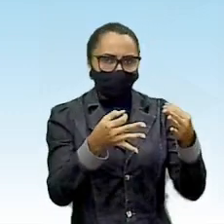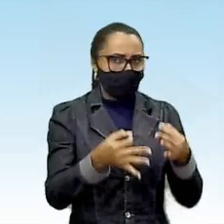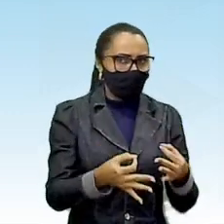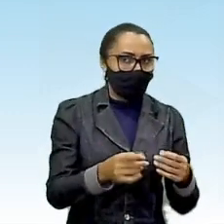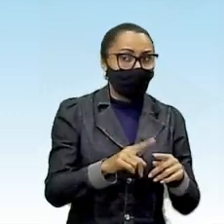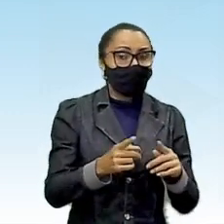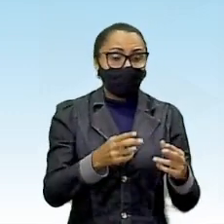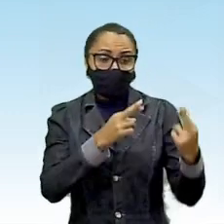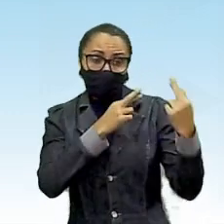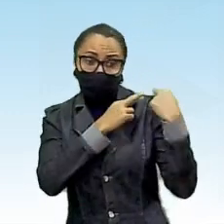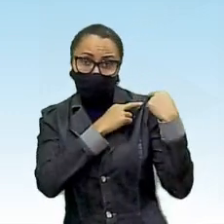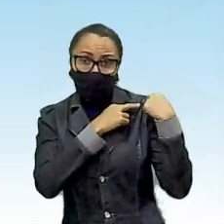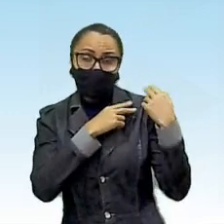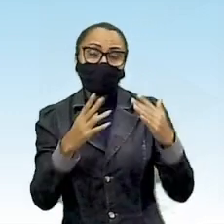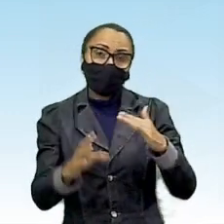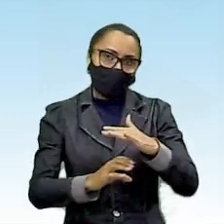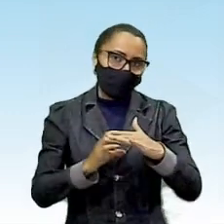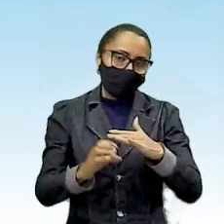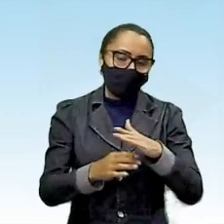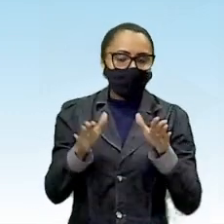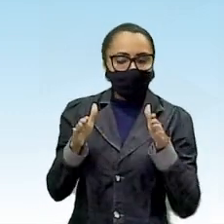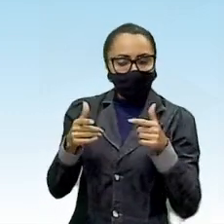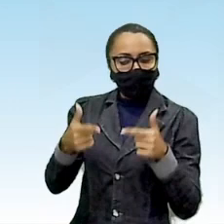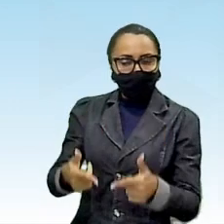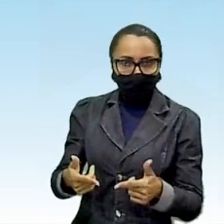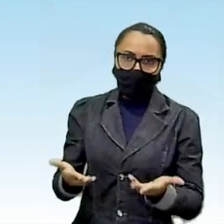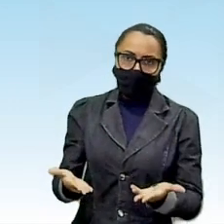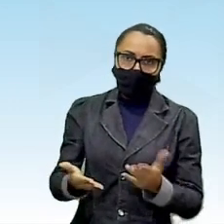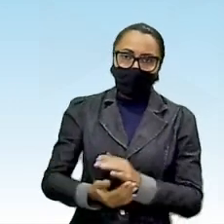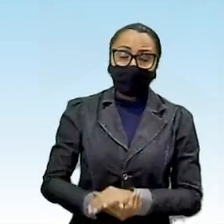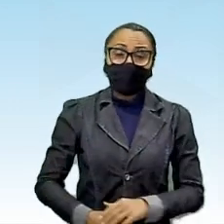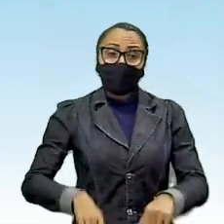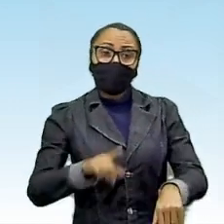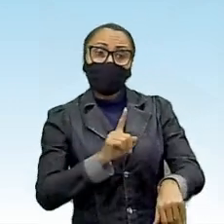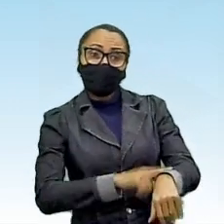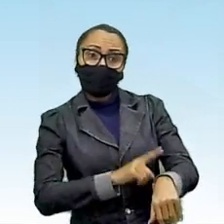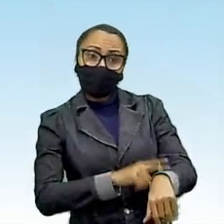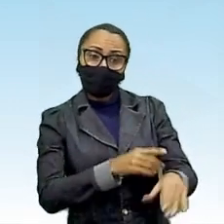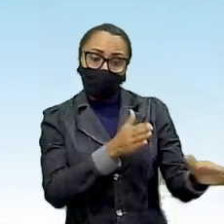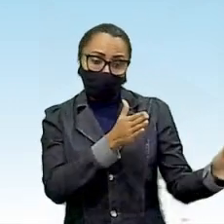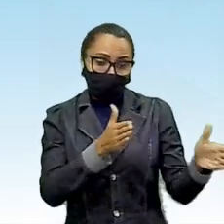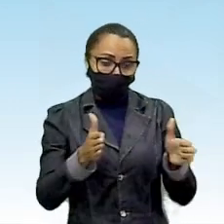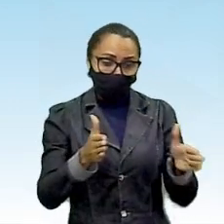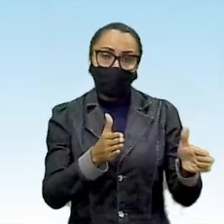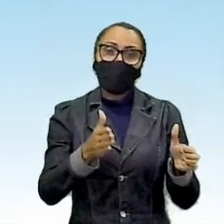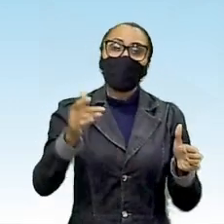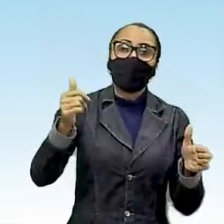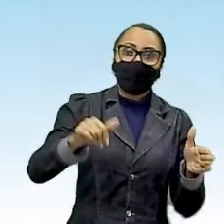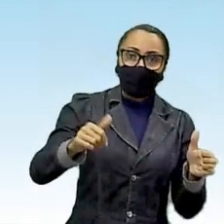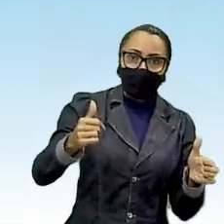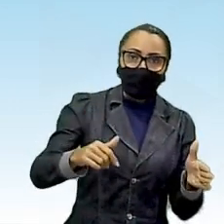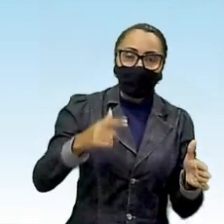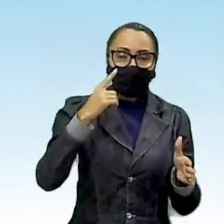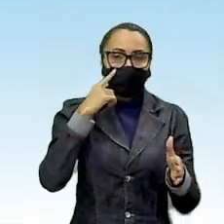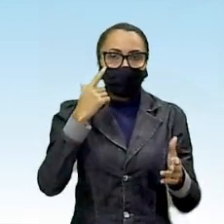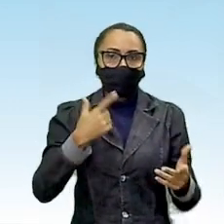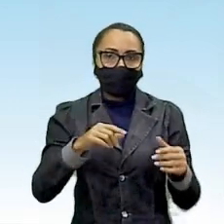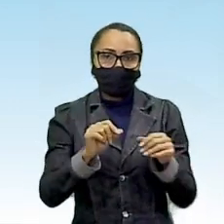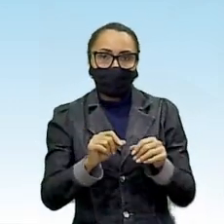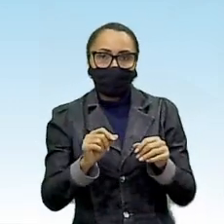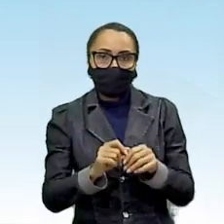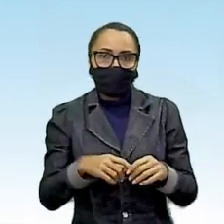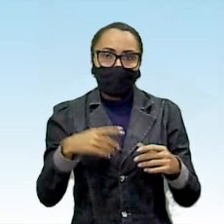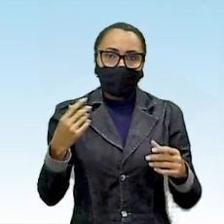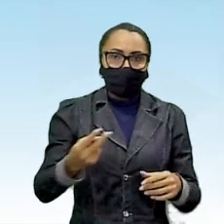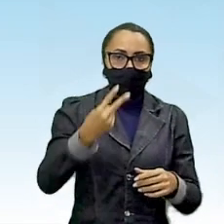é responsabilidade da empresa, da organização. E o tempo, né? Essa avaliação de riscos, ela deve ser feita a cada